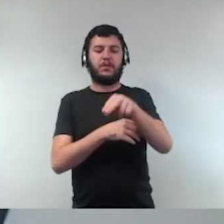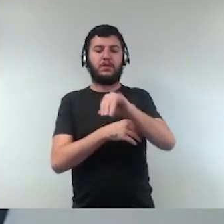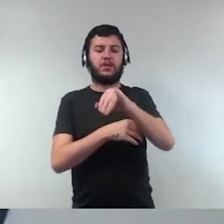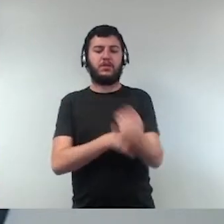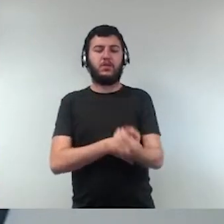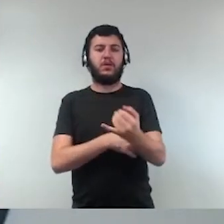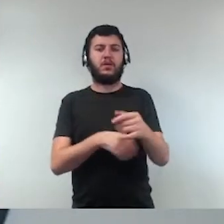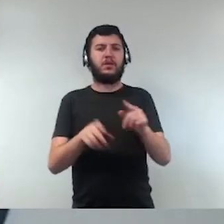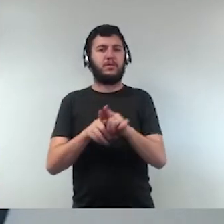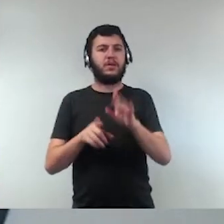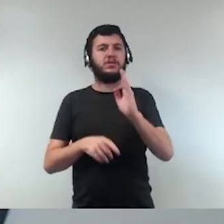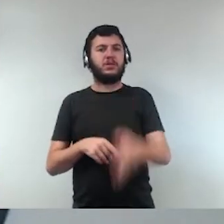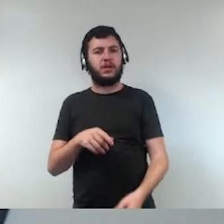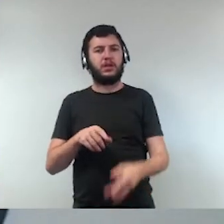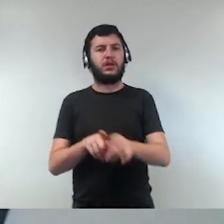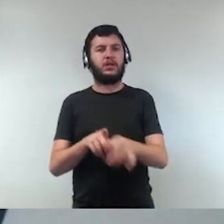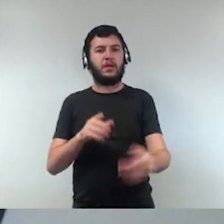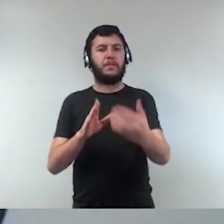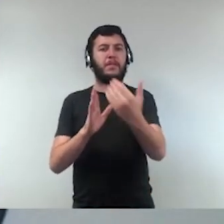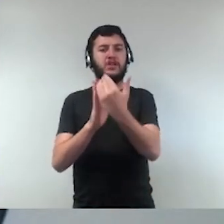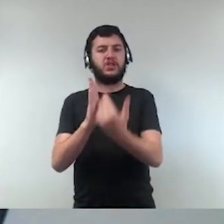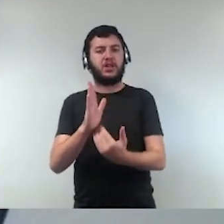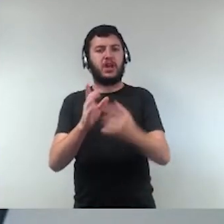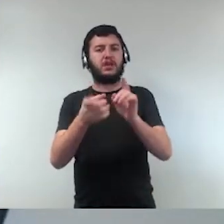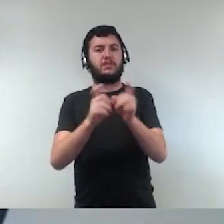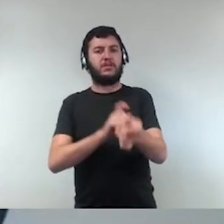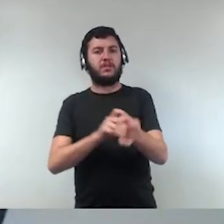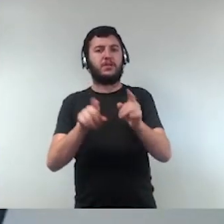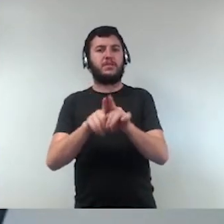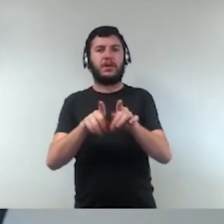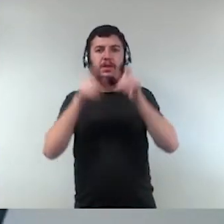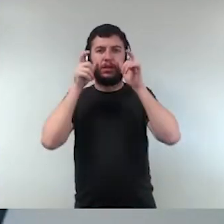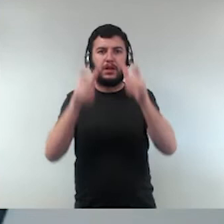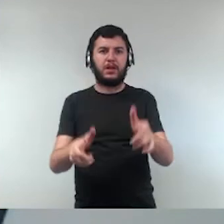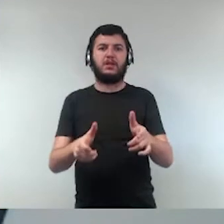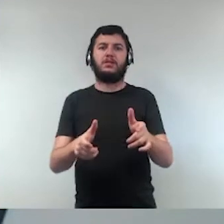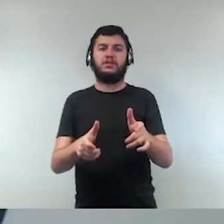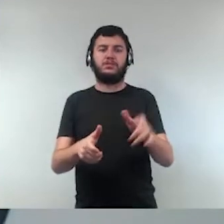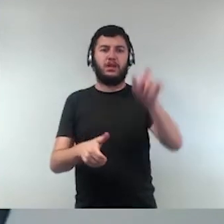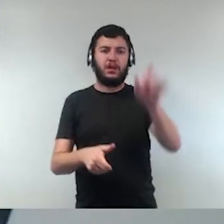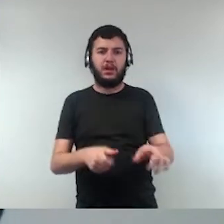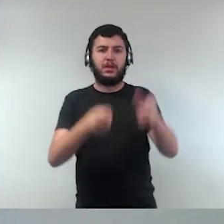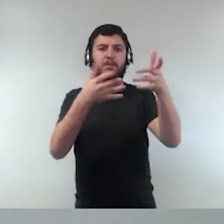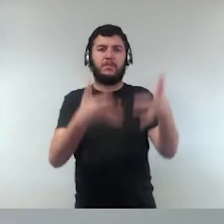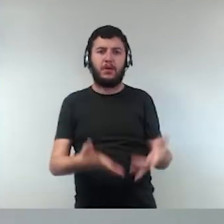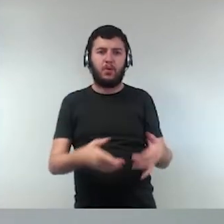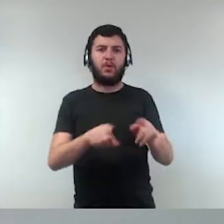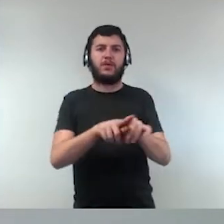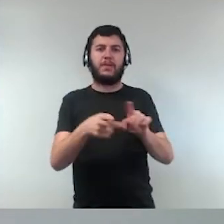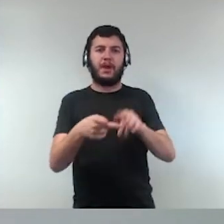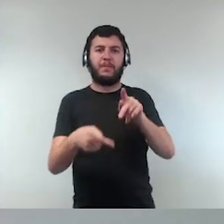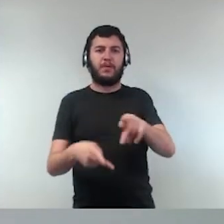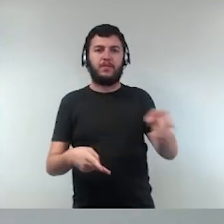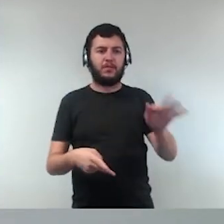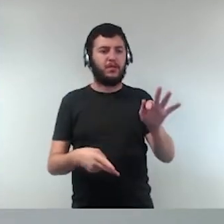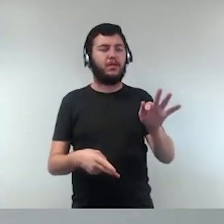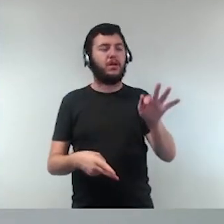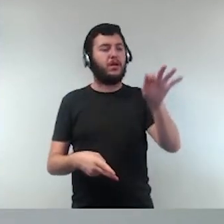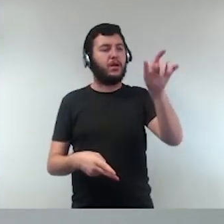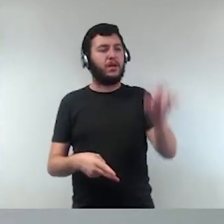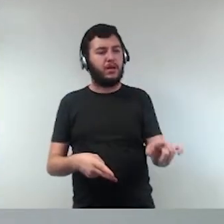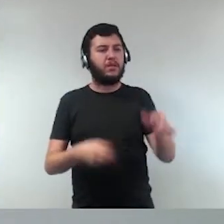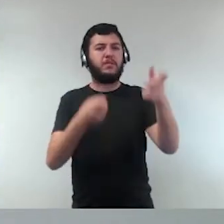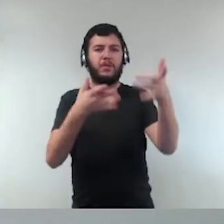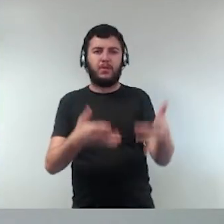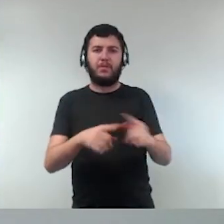é interessantíssimo isso que o Fred disse, como tudo que os dois disseram, mas é interessantíssimo perceber que, com a medida administrativa, se tratou